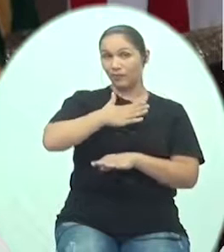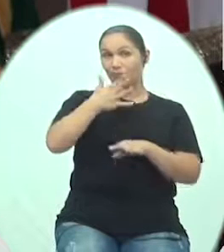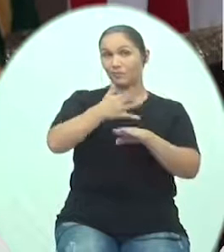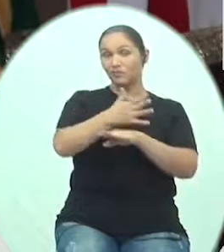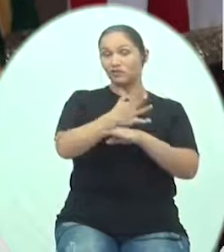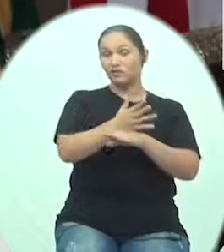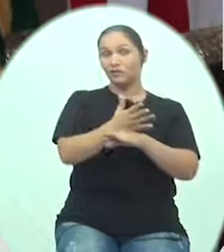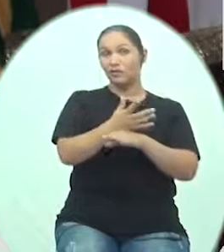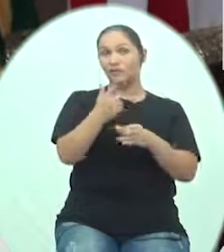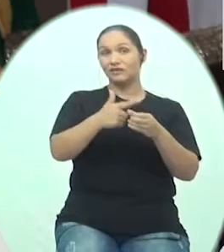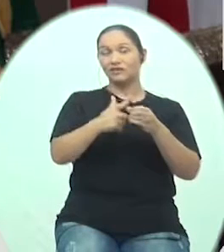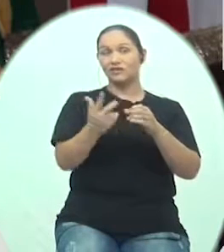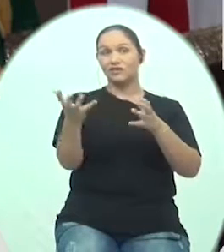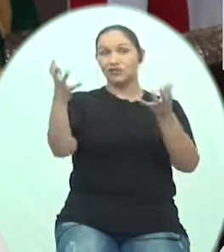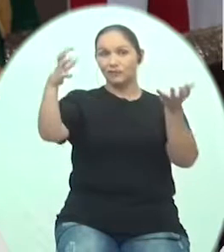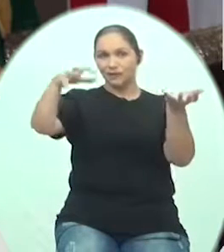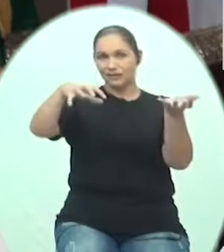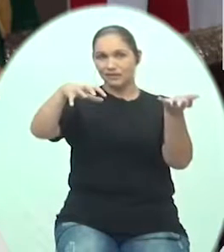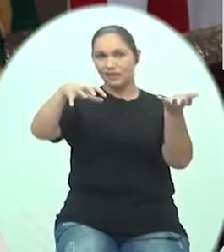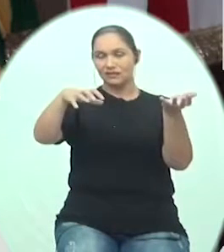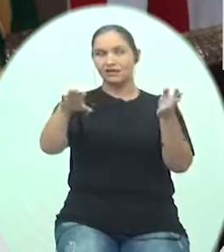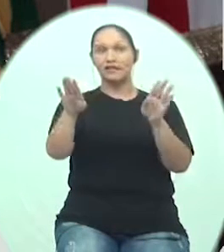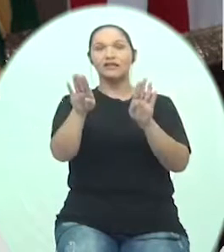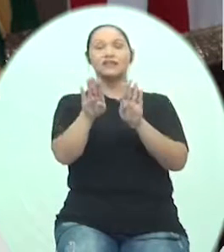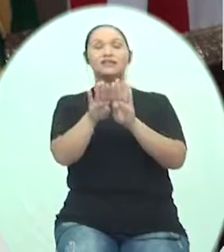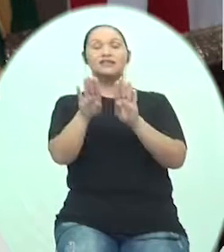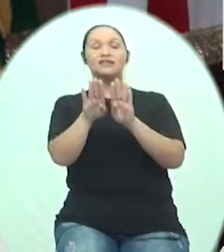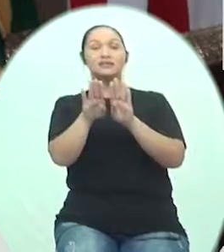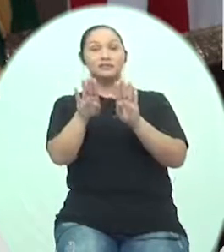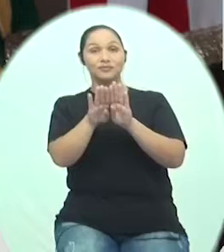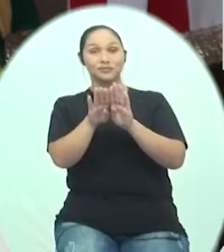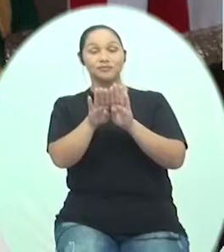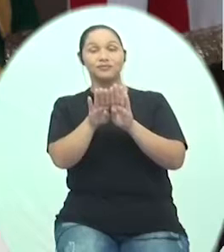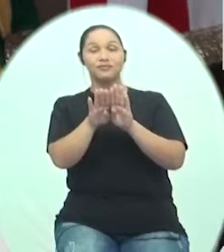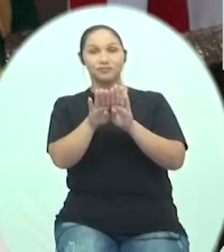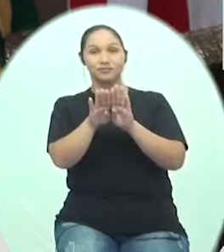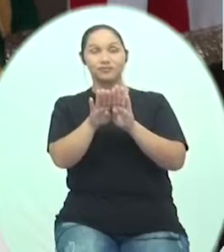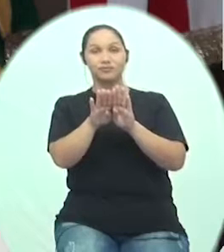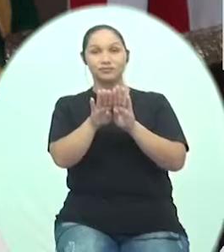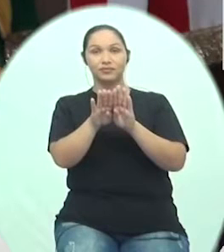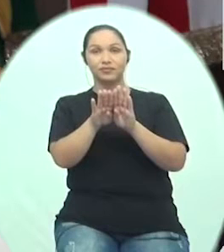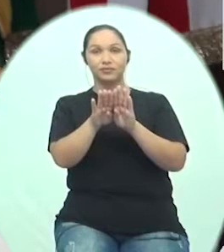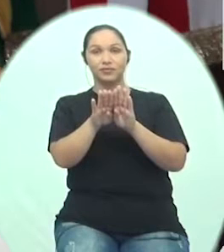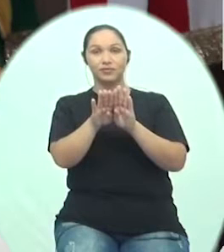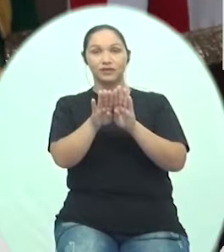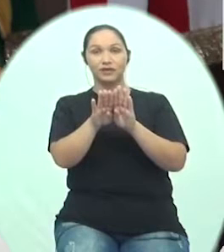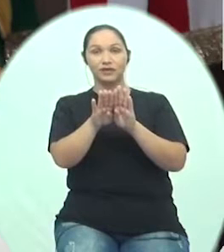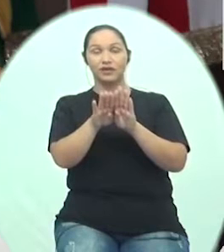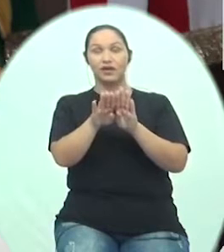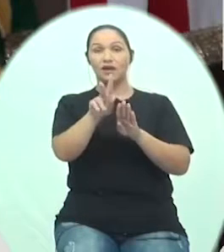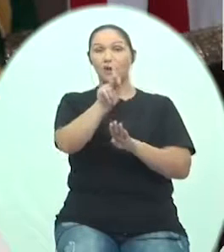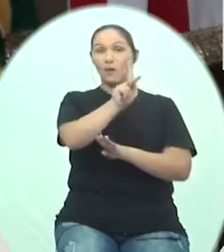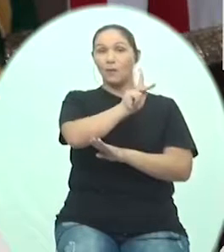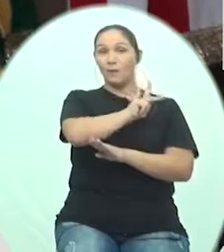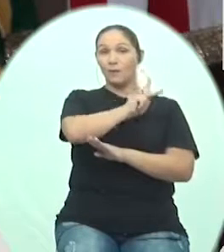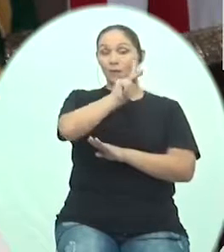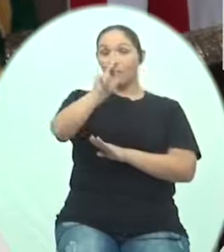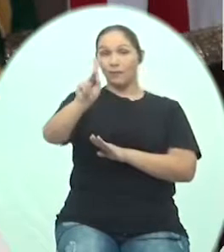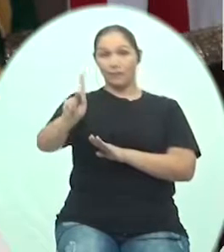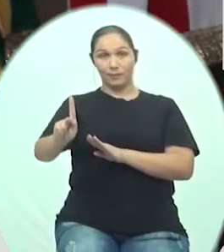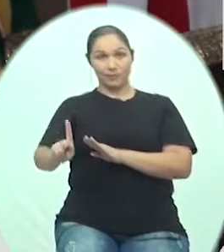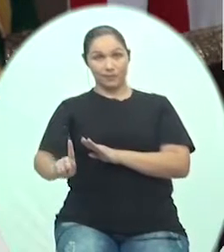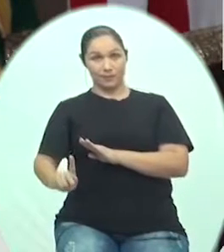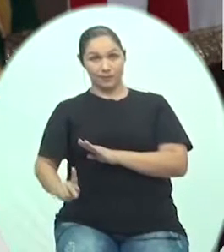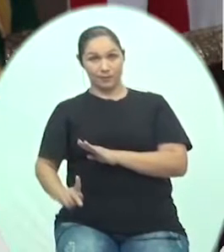a oportunidade de receber o convite do presidente Jair bolsonaro e ali